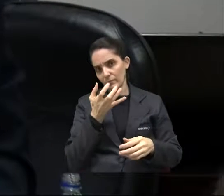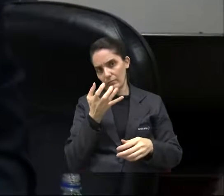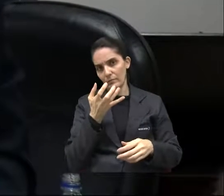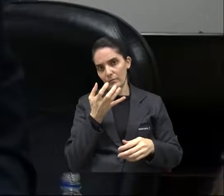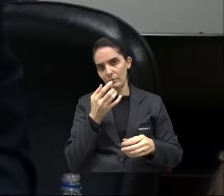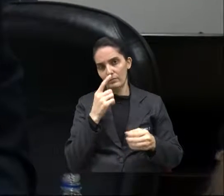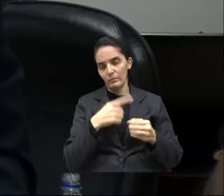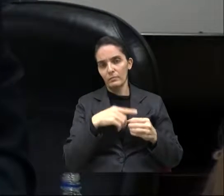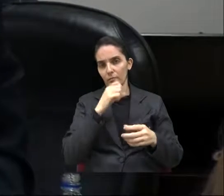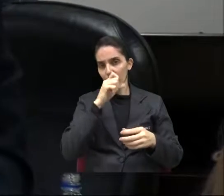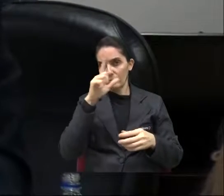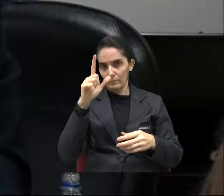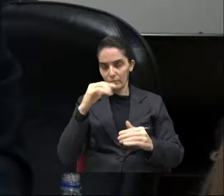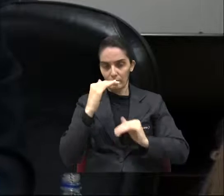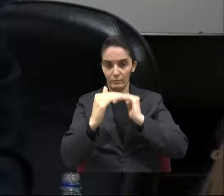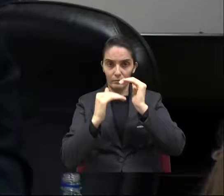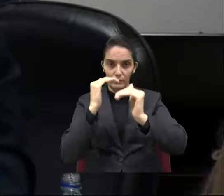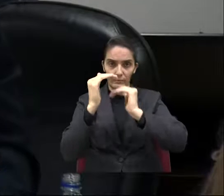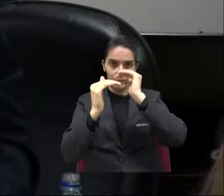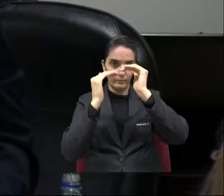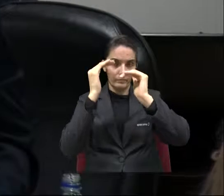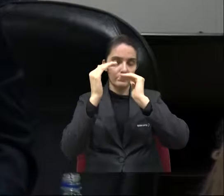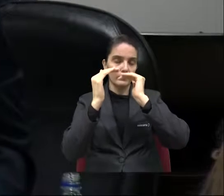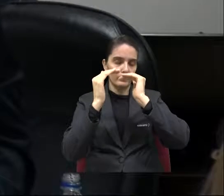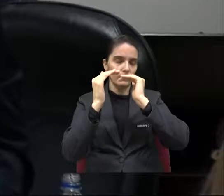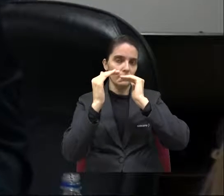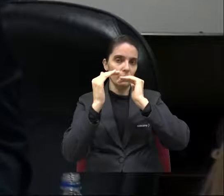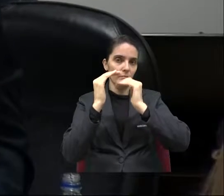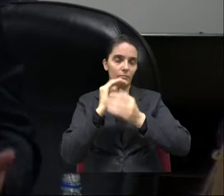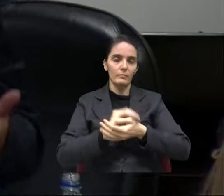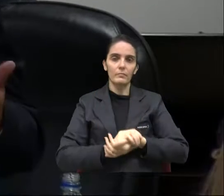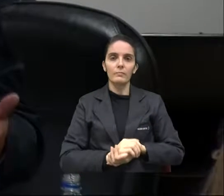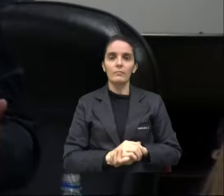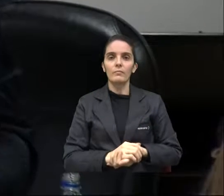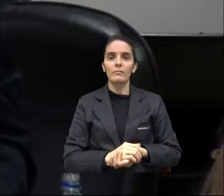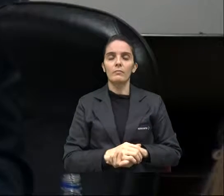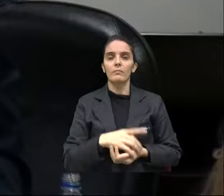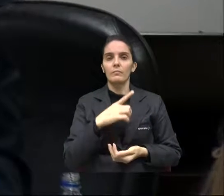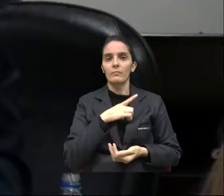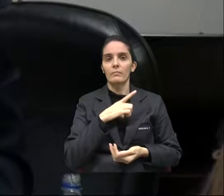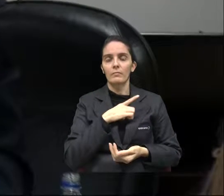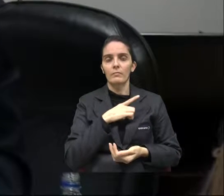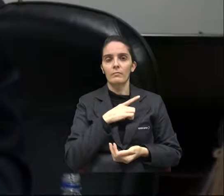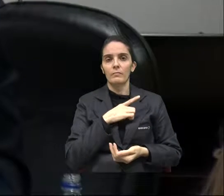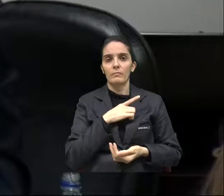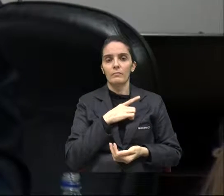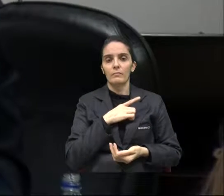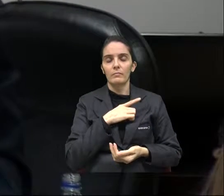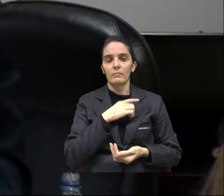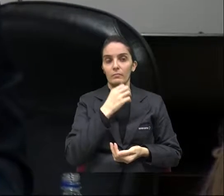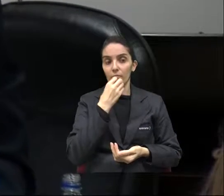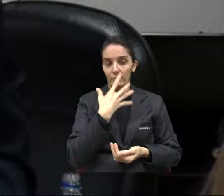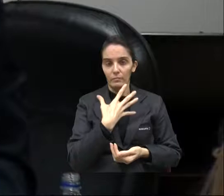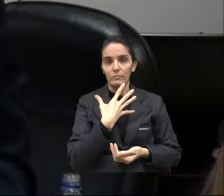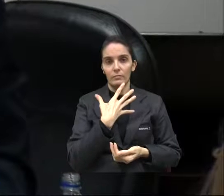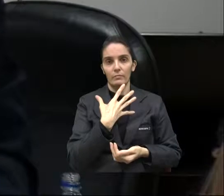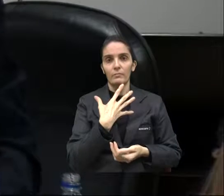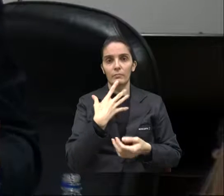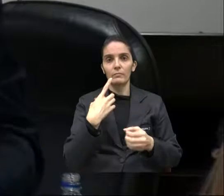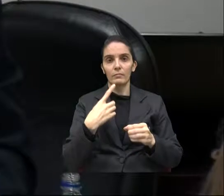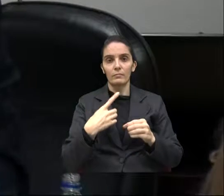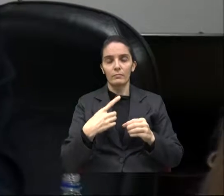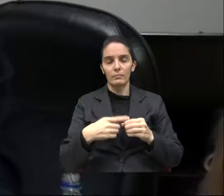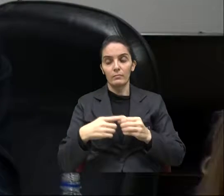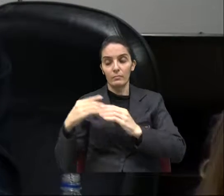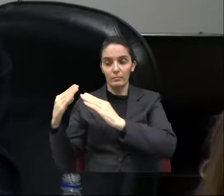Limeira possa desenvolver e receber os elogios que sempre recebeu das cidades